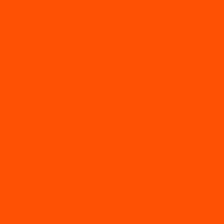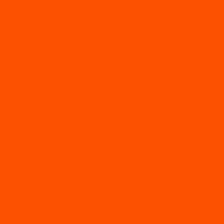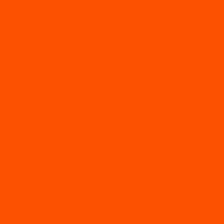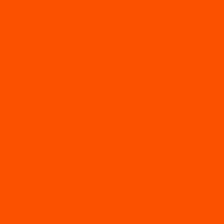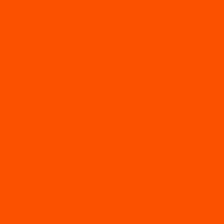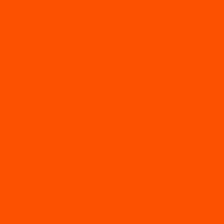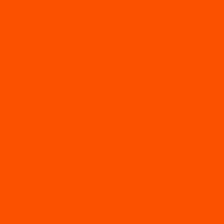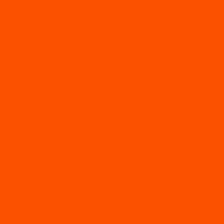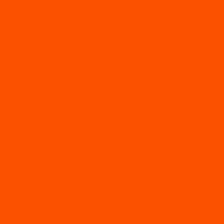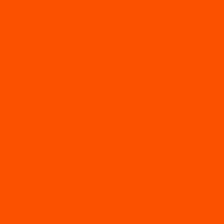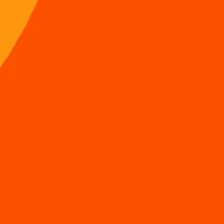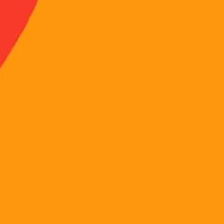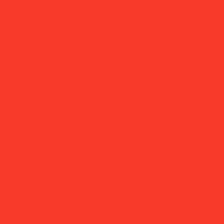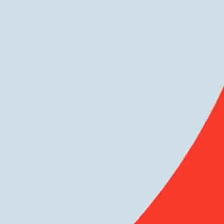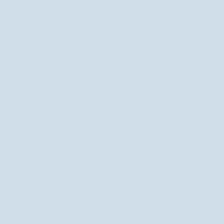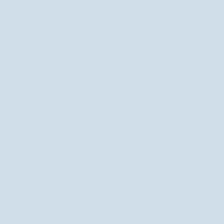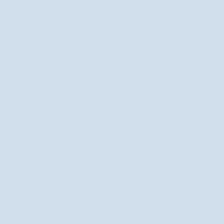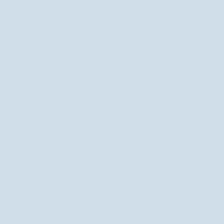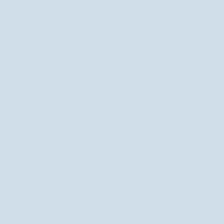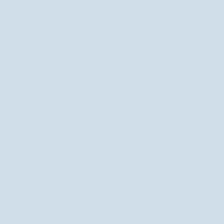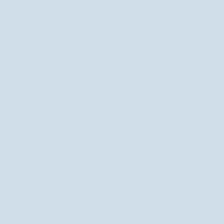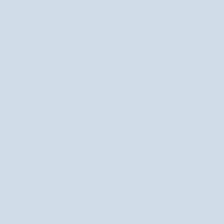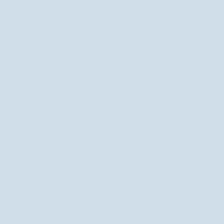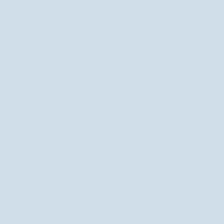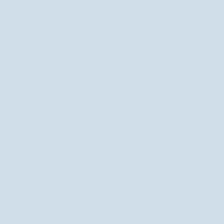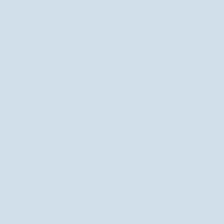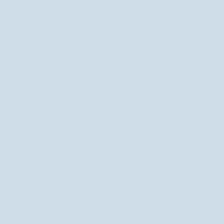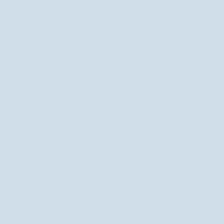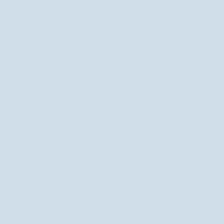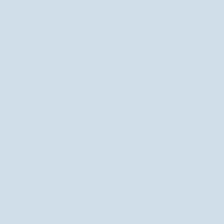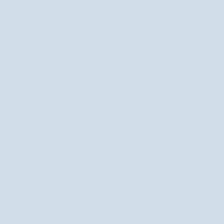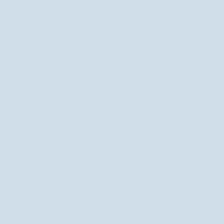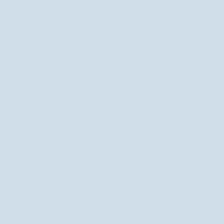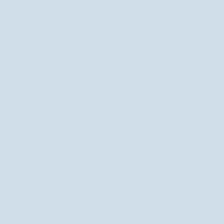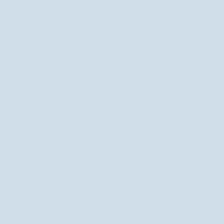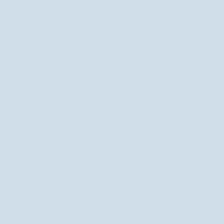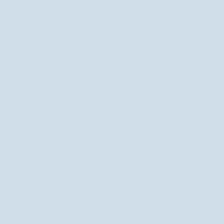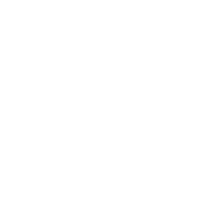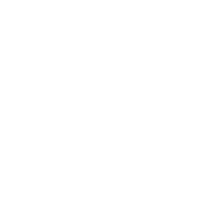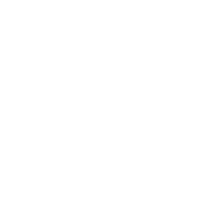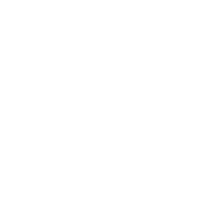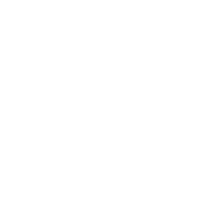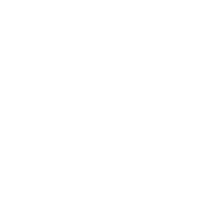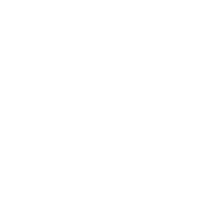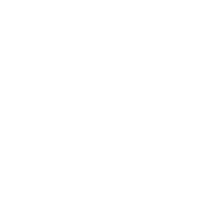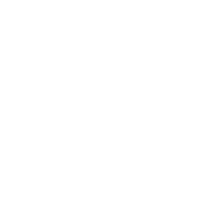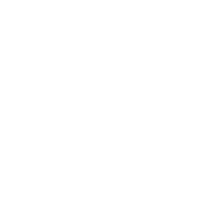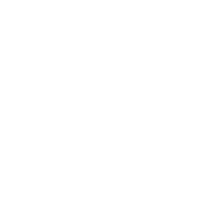Poder Monitor. Acesse agora e ganhe 30 dias grátis.